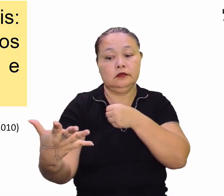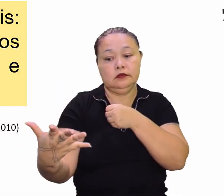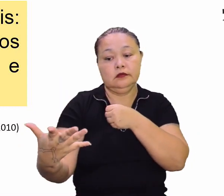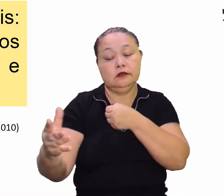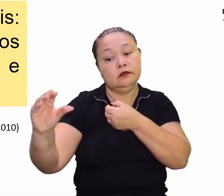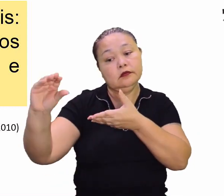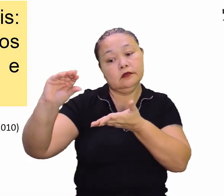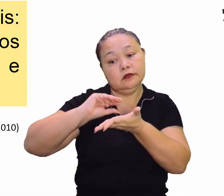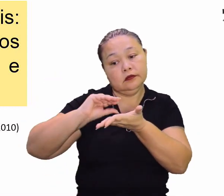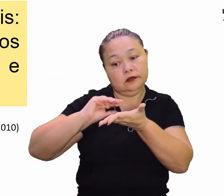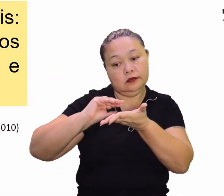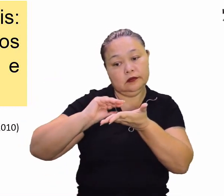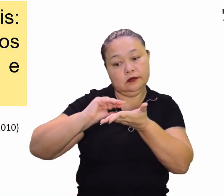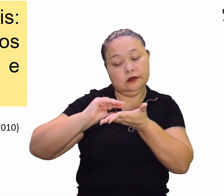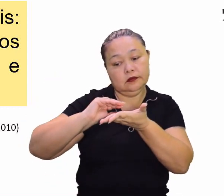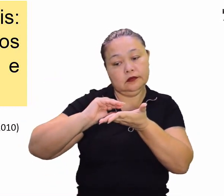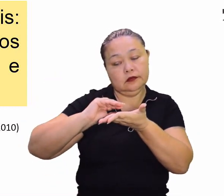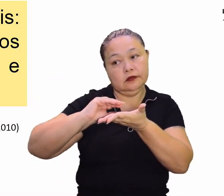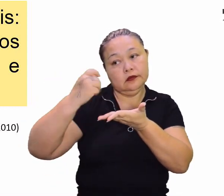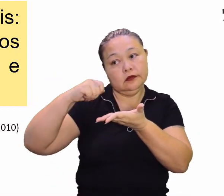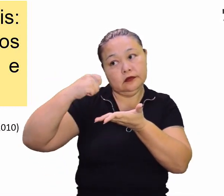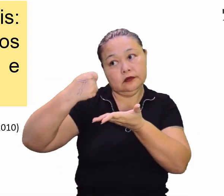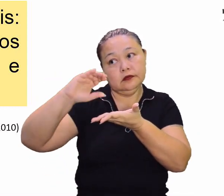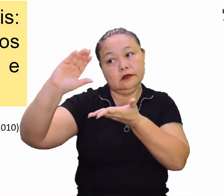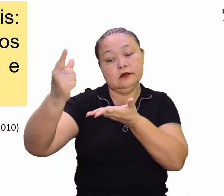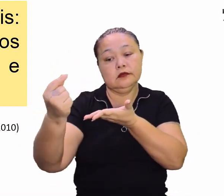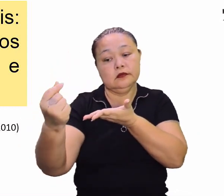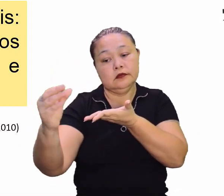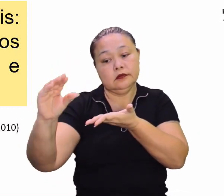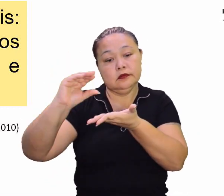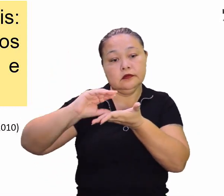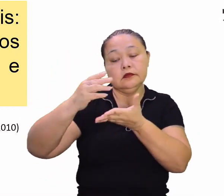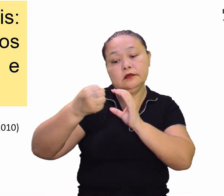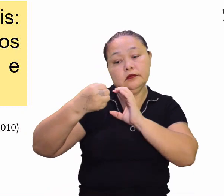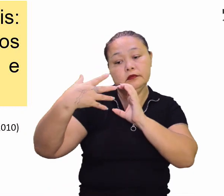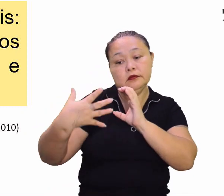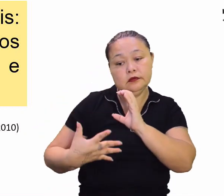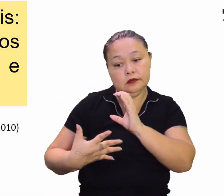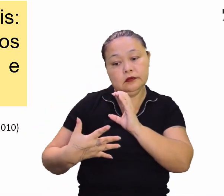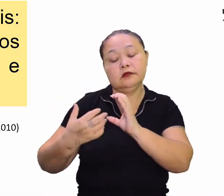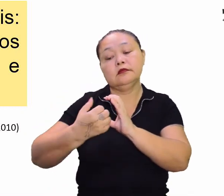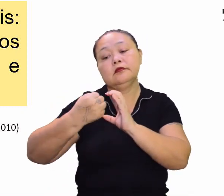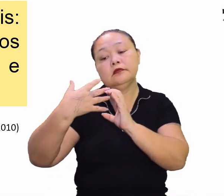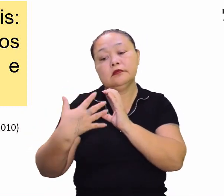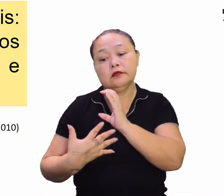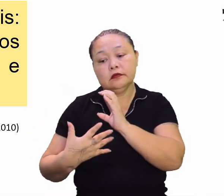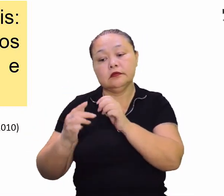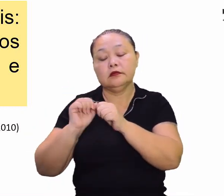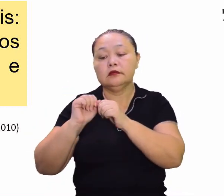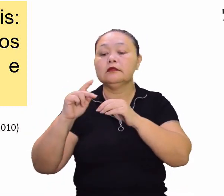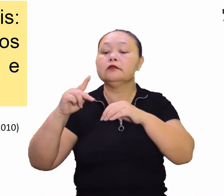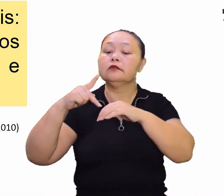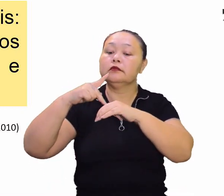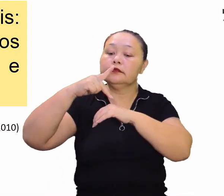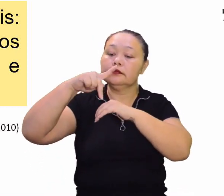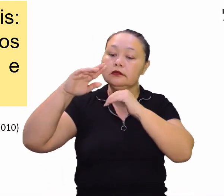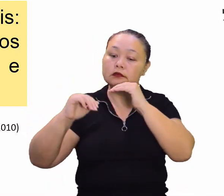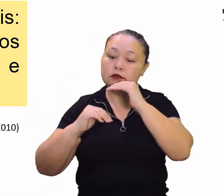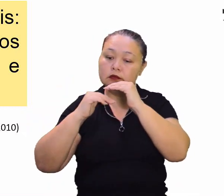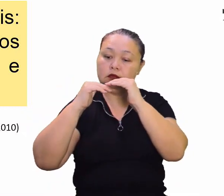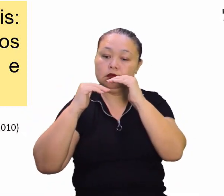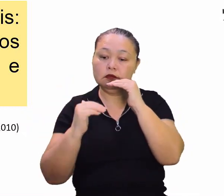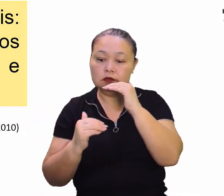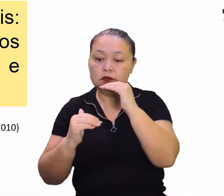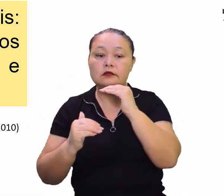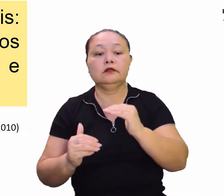externo. Olha aí uma característica de país subdesenvolvido, Rogério. Capital externo, né? Muito dependente